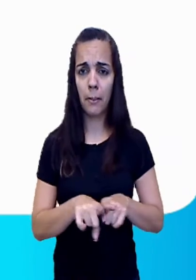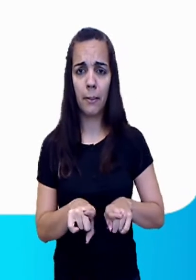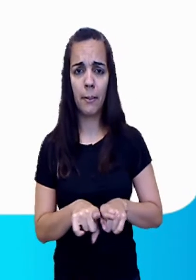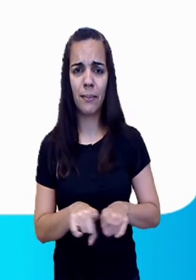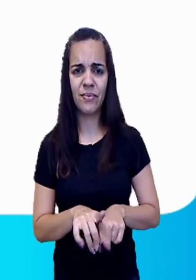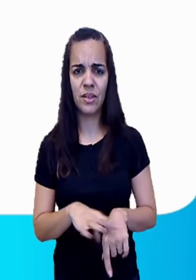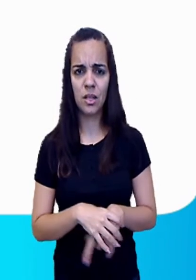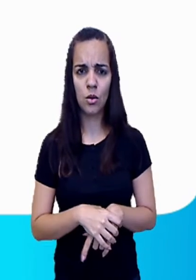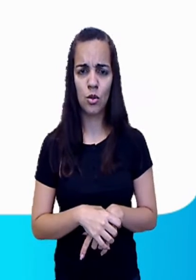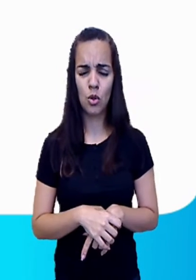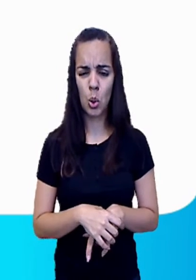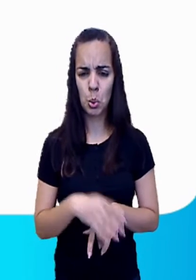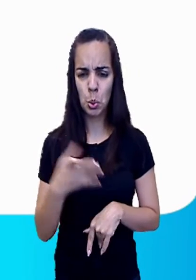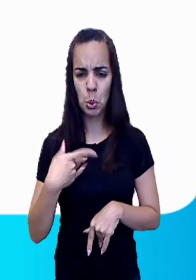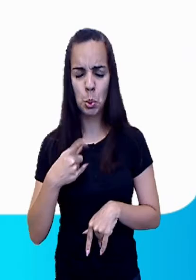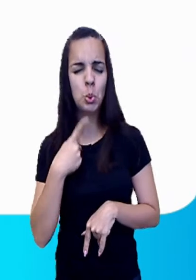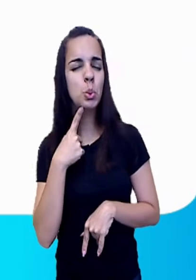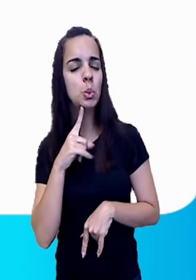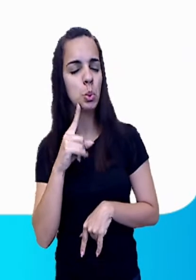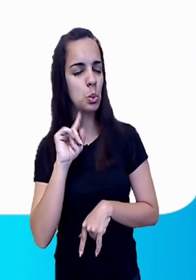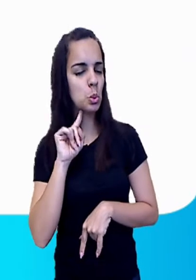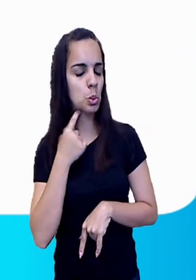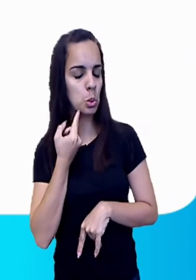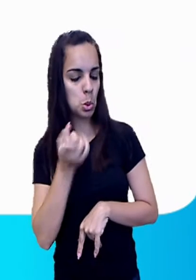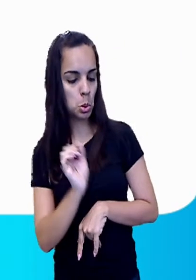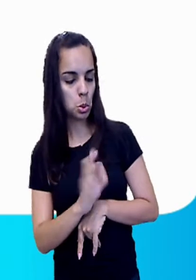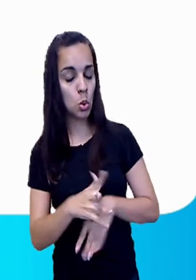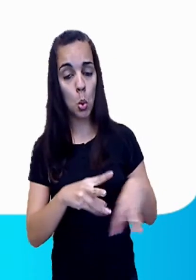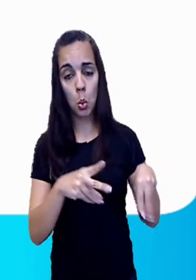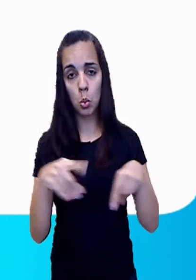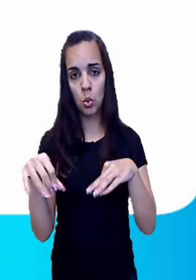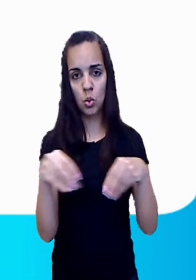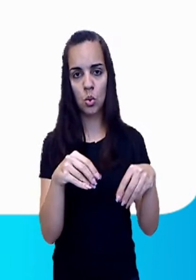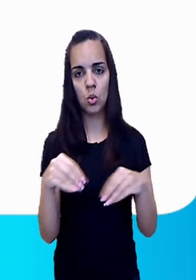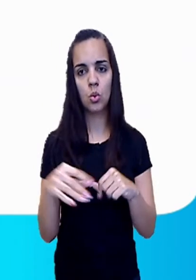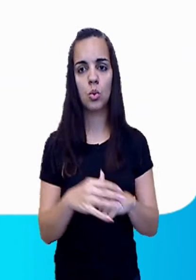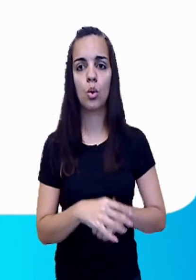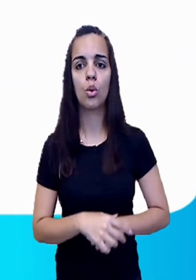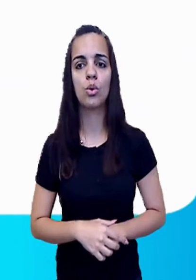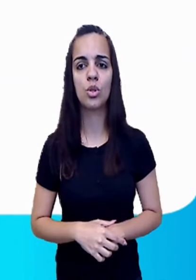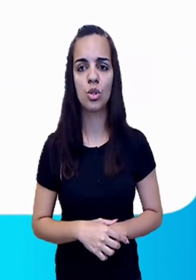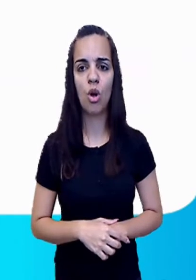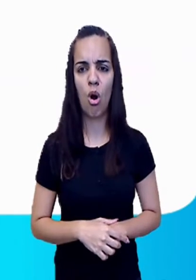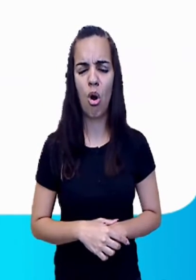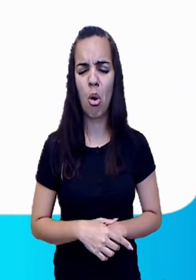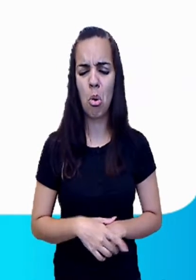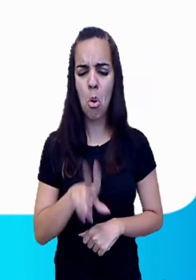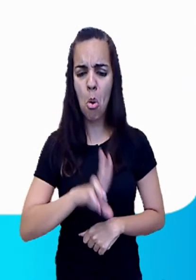a contaminação dos solos por elementos tóxicos. Para fazer